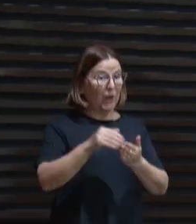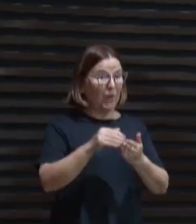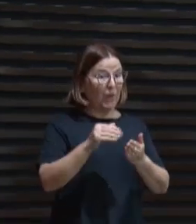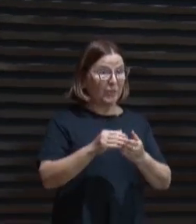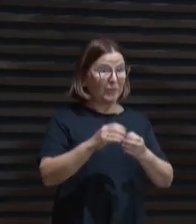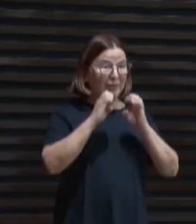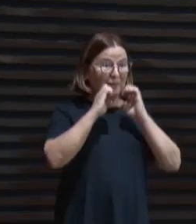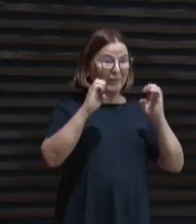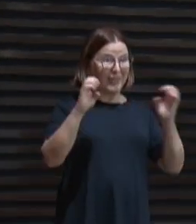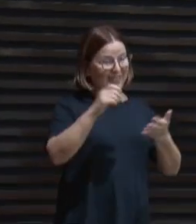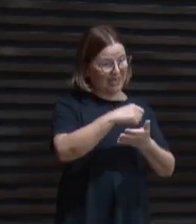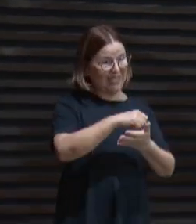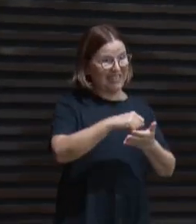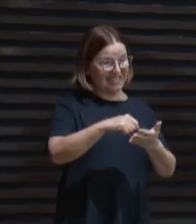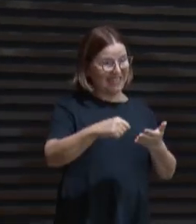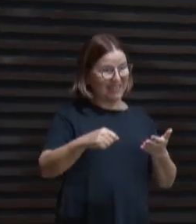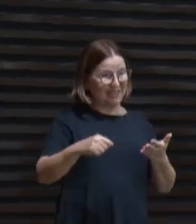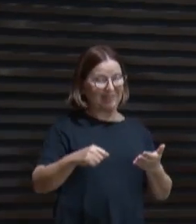ser escrito.